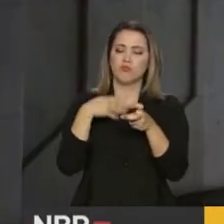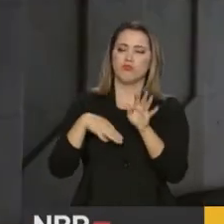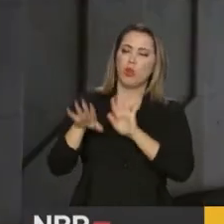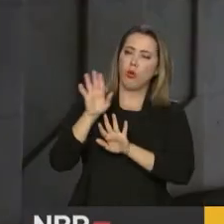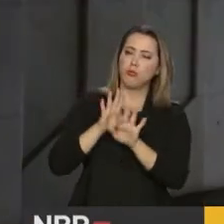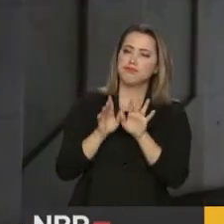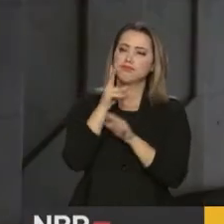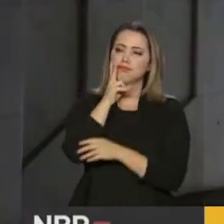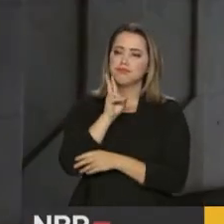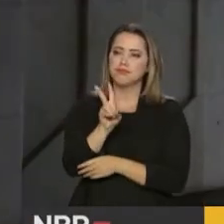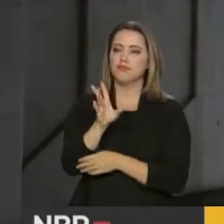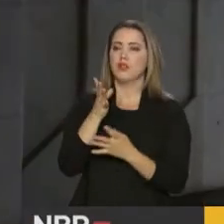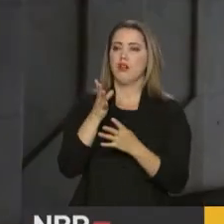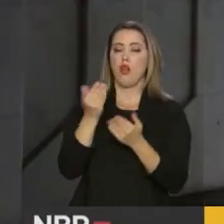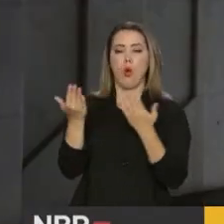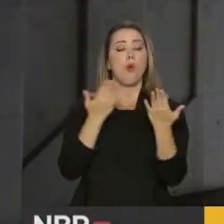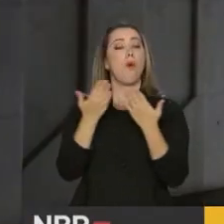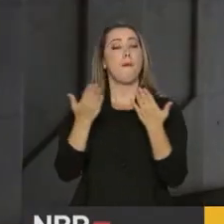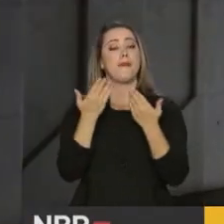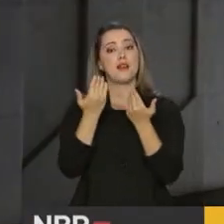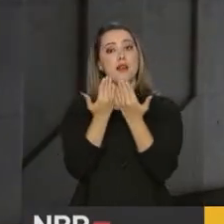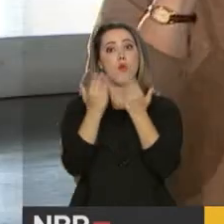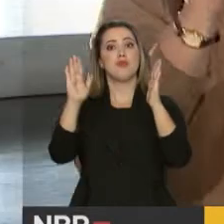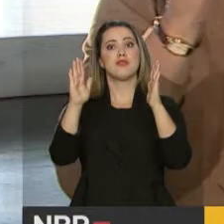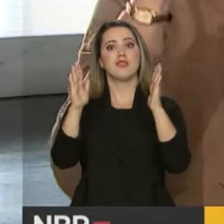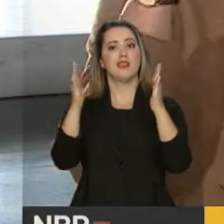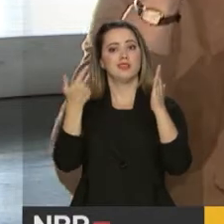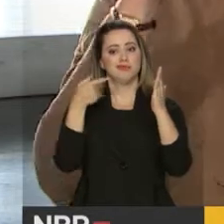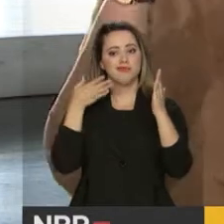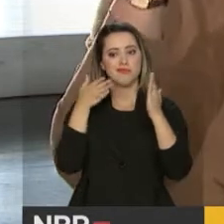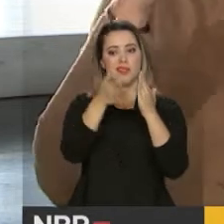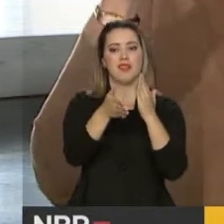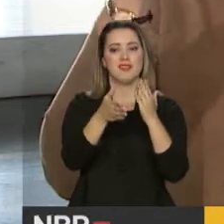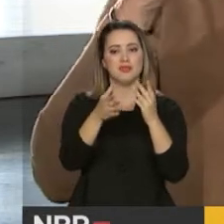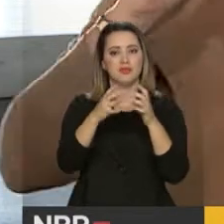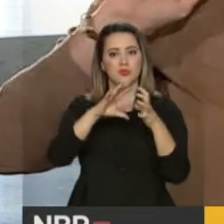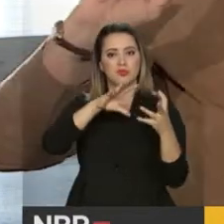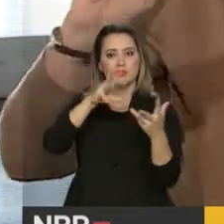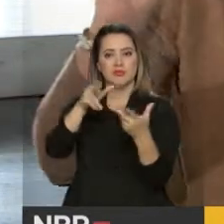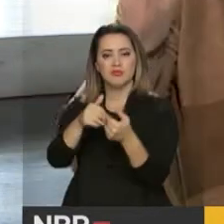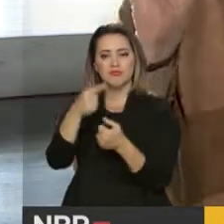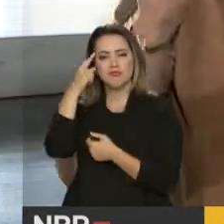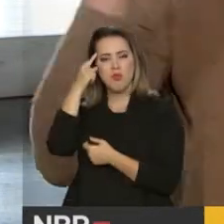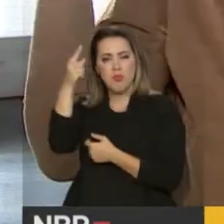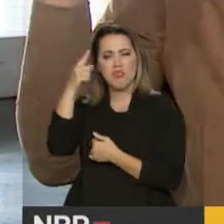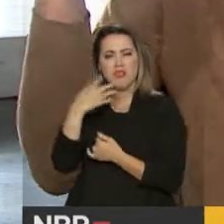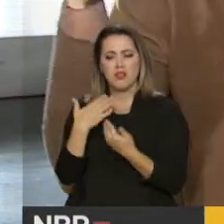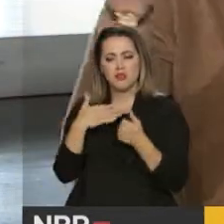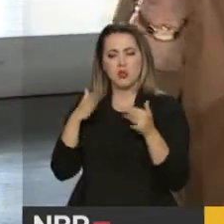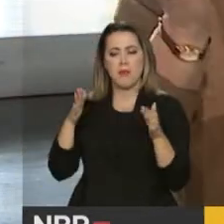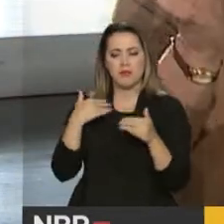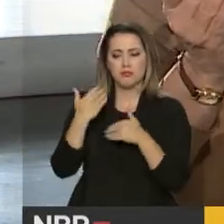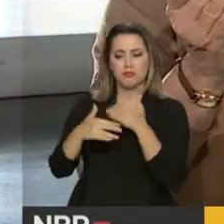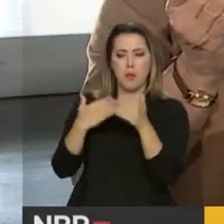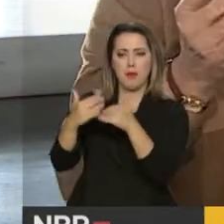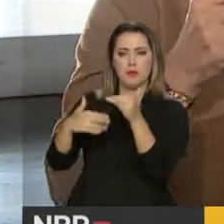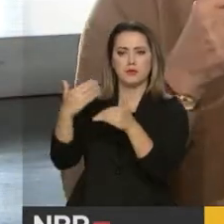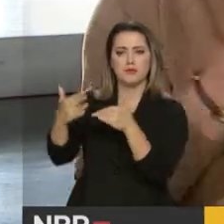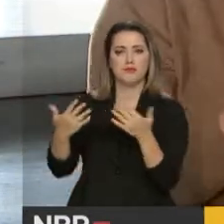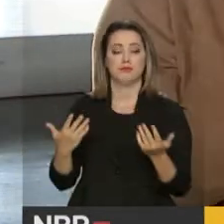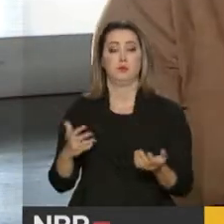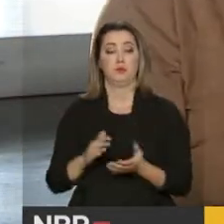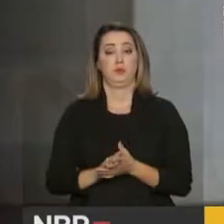cuidado, é como se fossem janelas abertas para o mundo. Elas dão essa ideia de uma abertura, uma sequência de